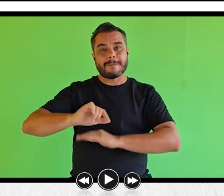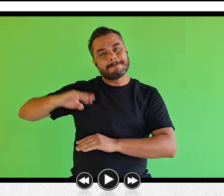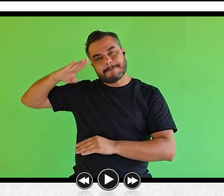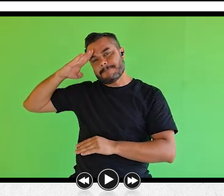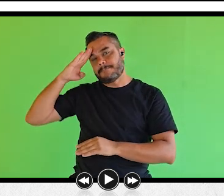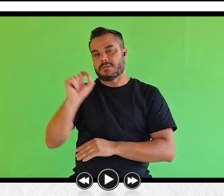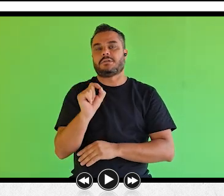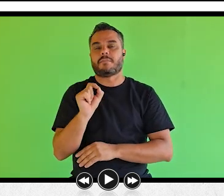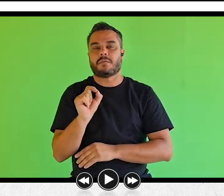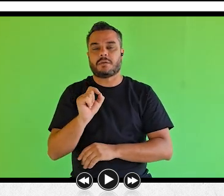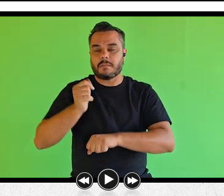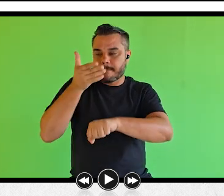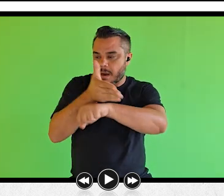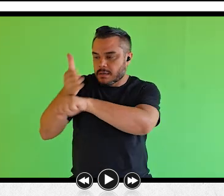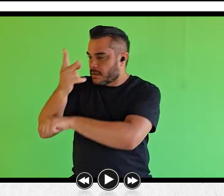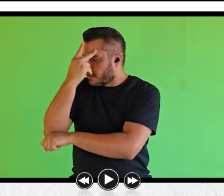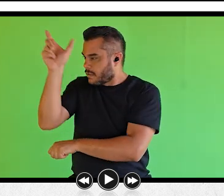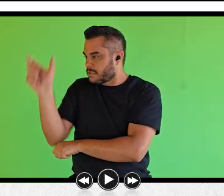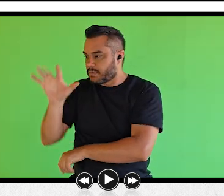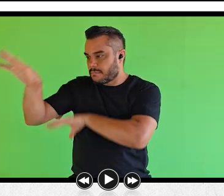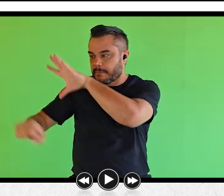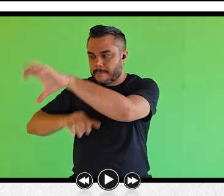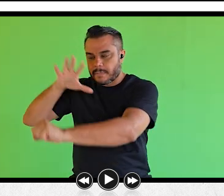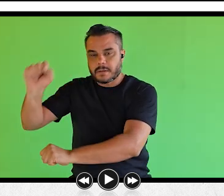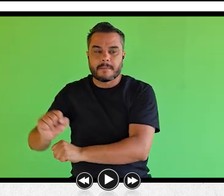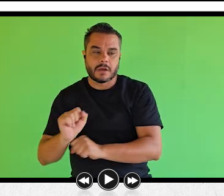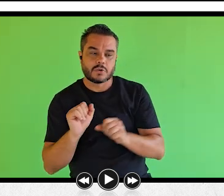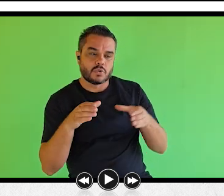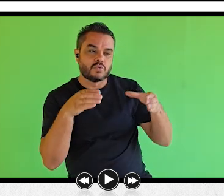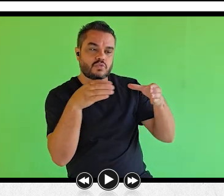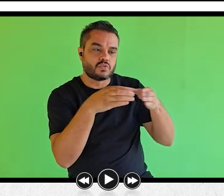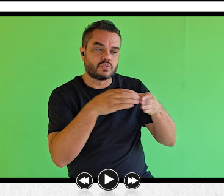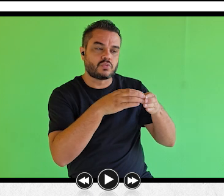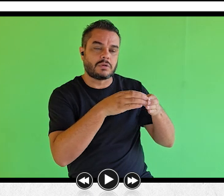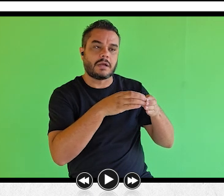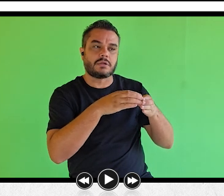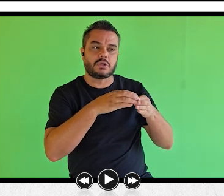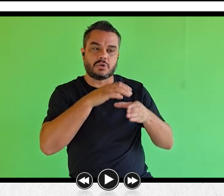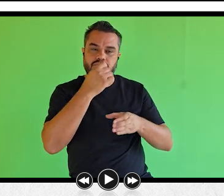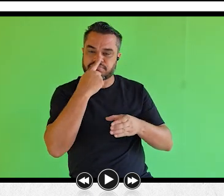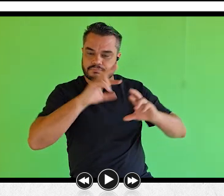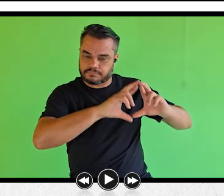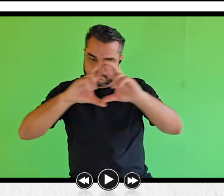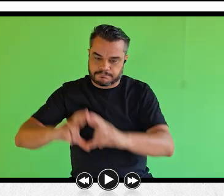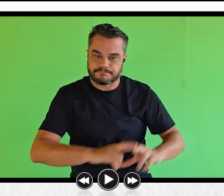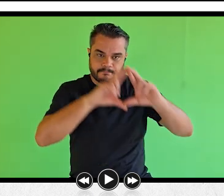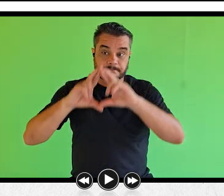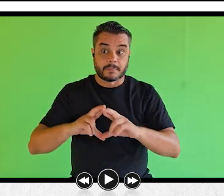seletiva, né? Visando o quê? A inclusão social e a emancipação econômica dessas